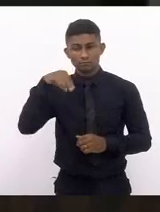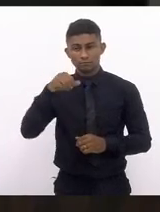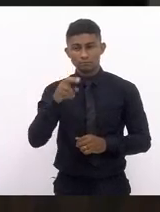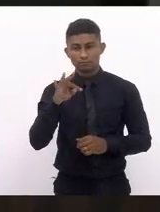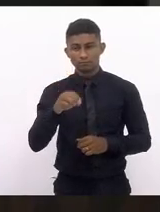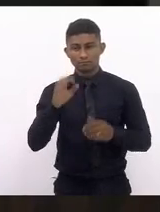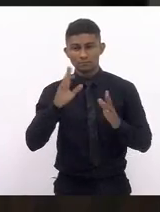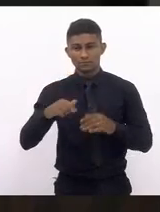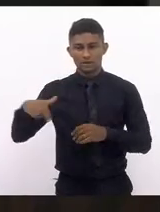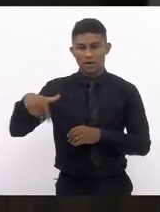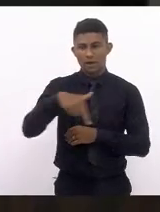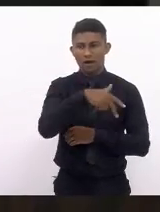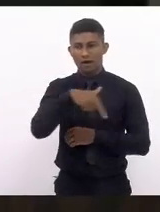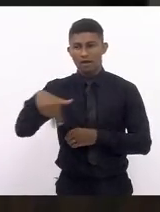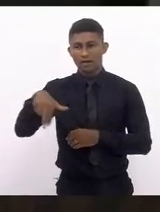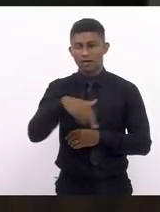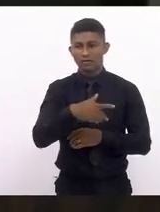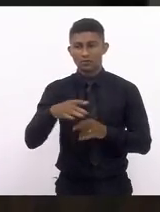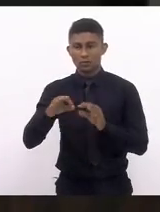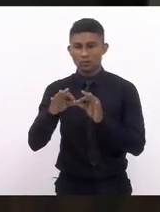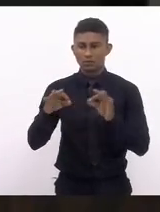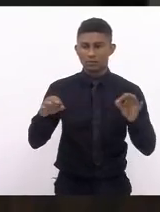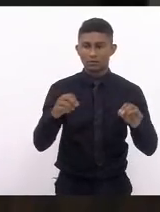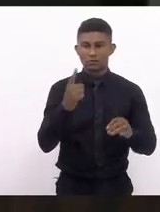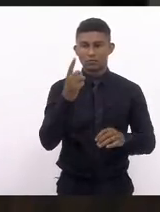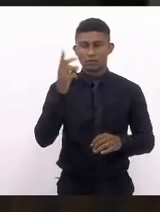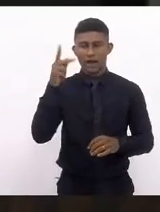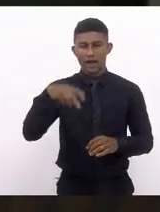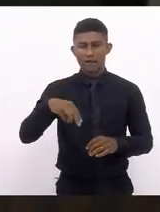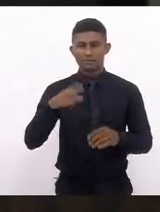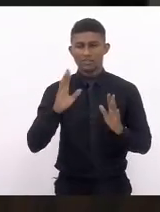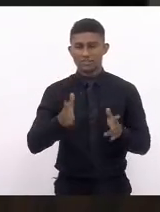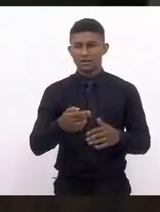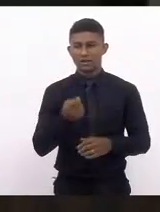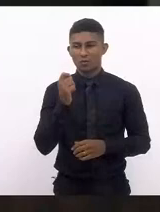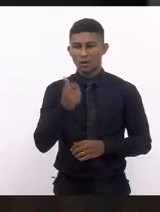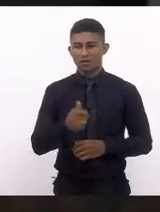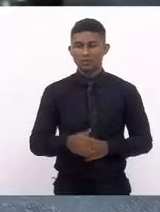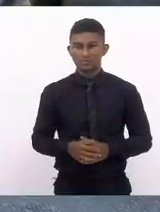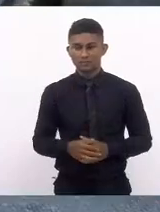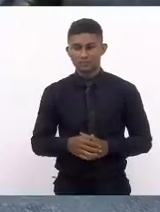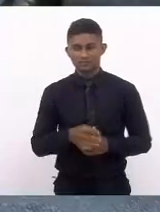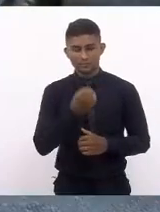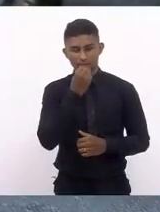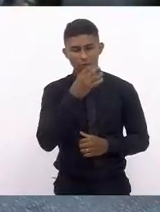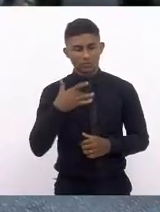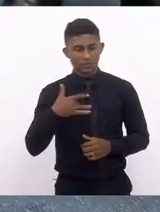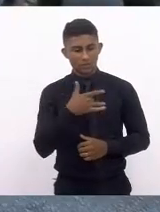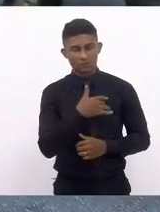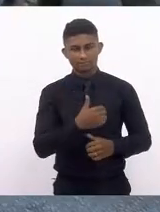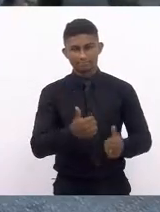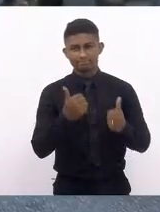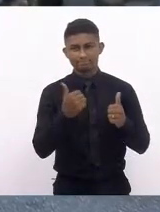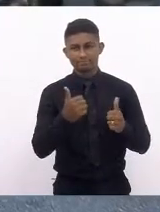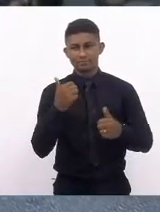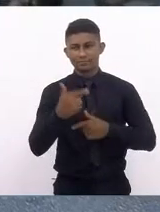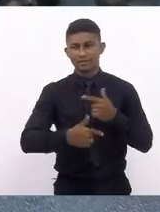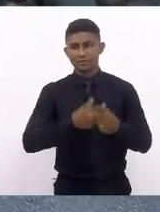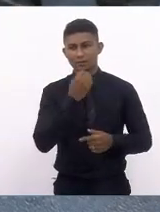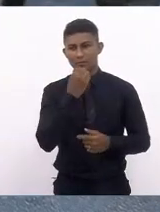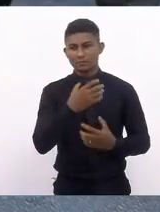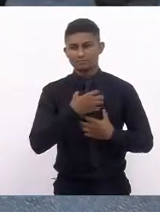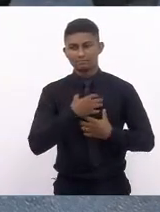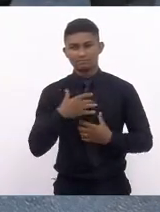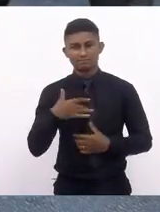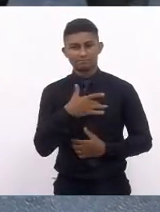quase 1 km dali para cá e faz bem à saúde trabalhar faz